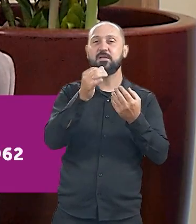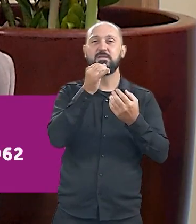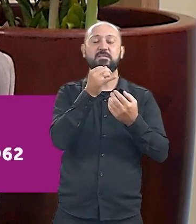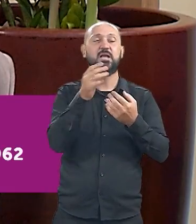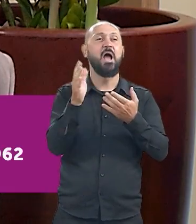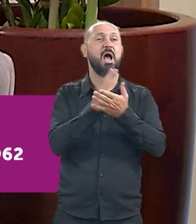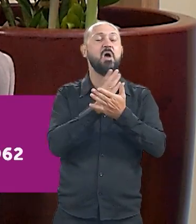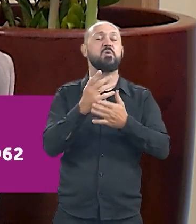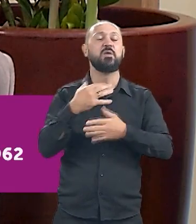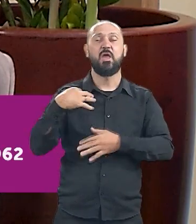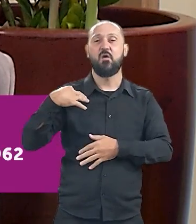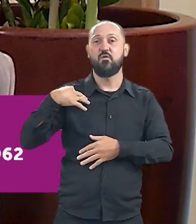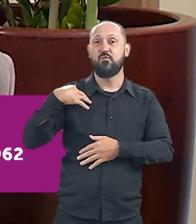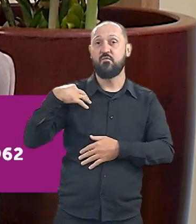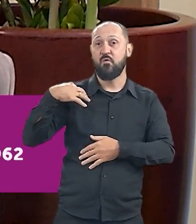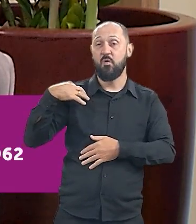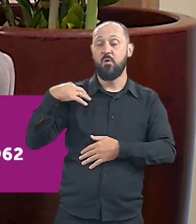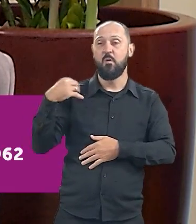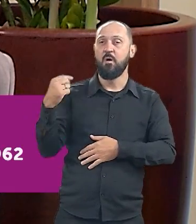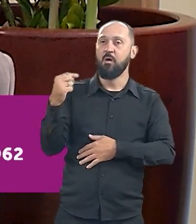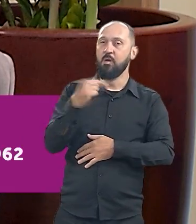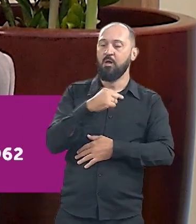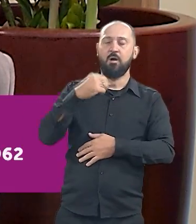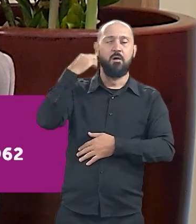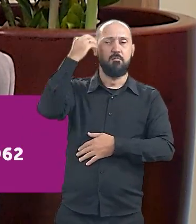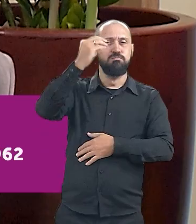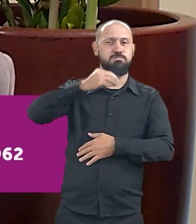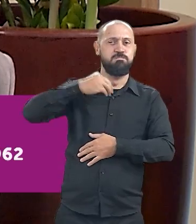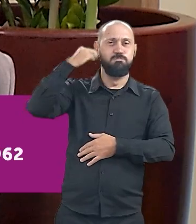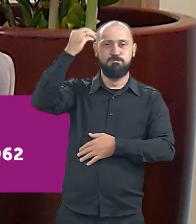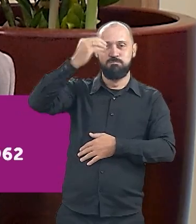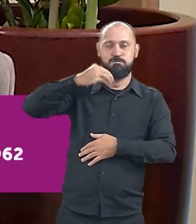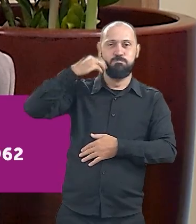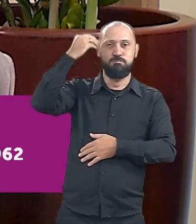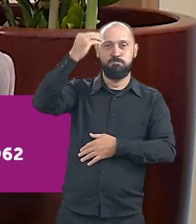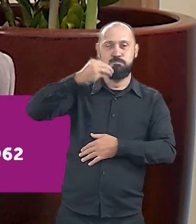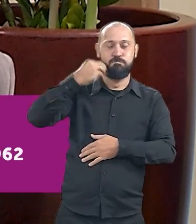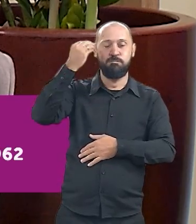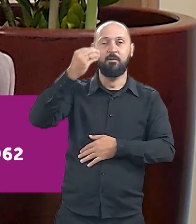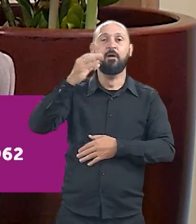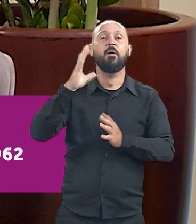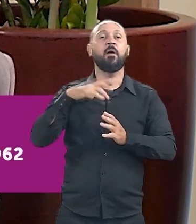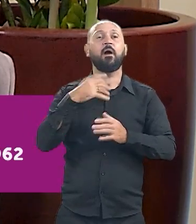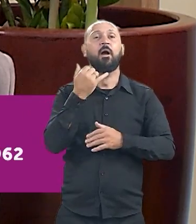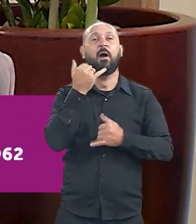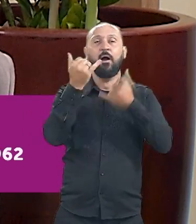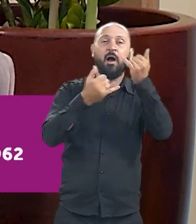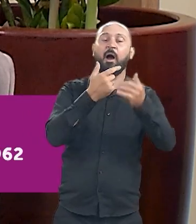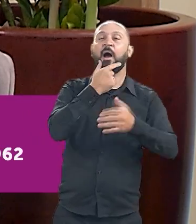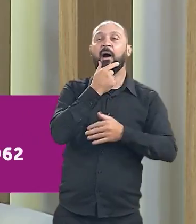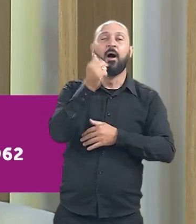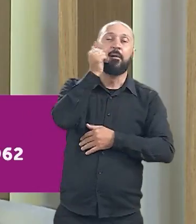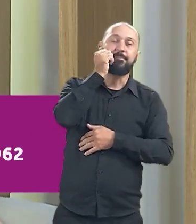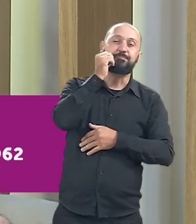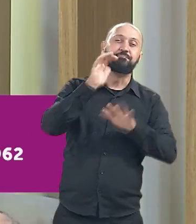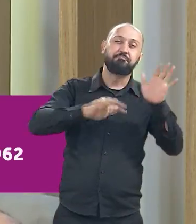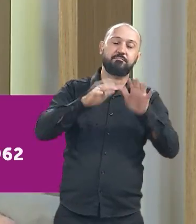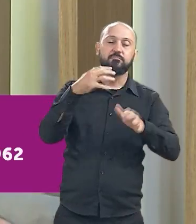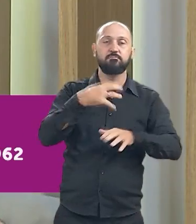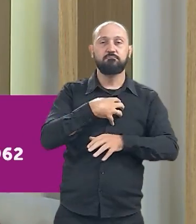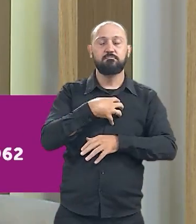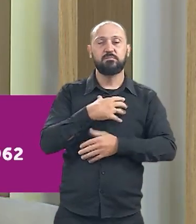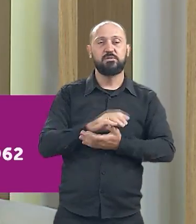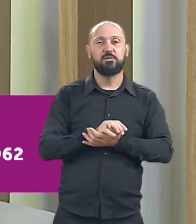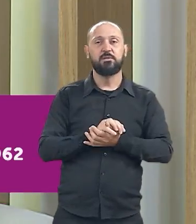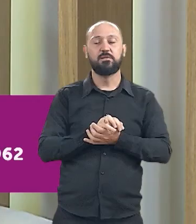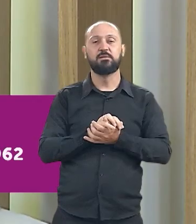alguém que é voluntário do CVV, pela sua experiência, atualmente a gente tem mais ligações de homens ou de mulheres? Olha,